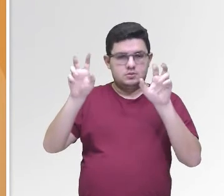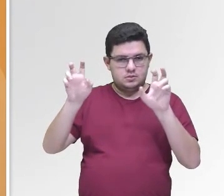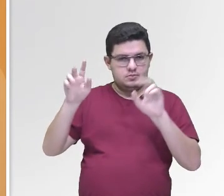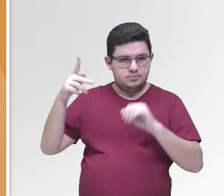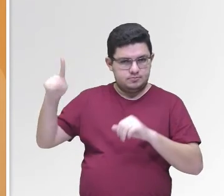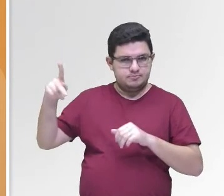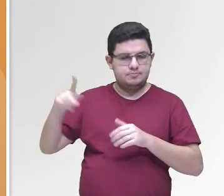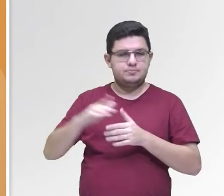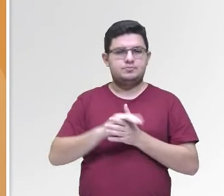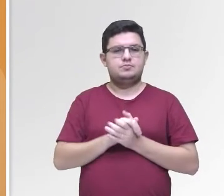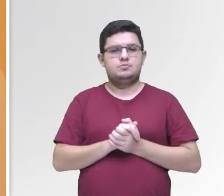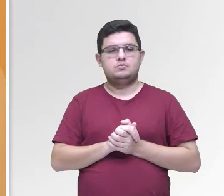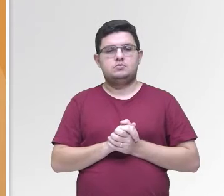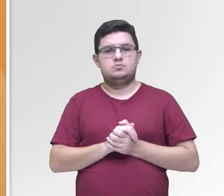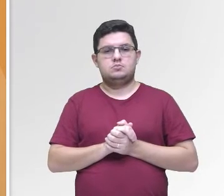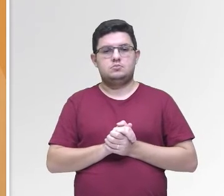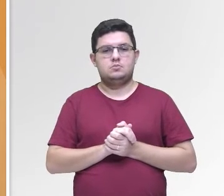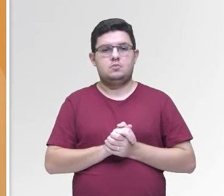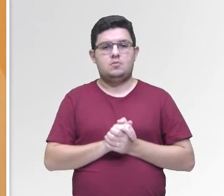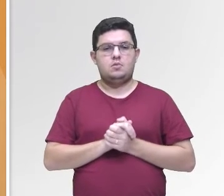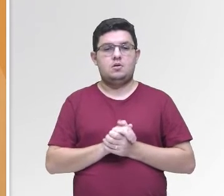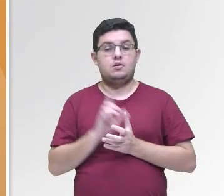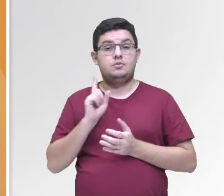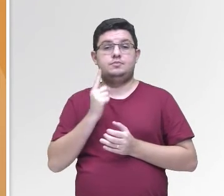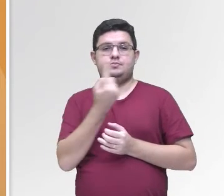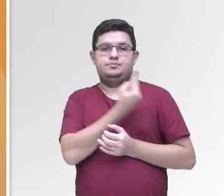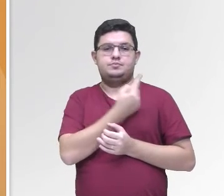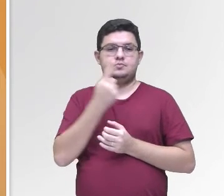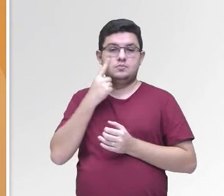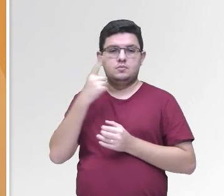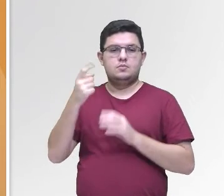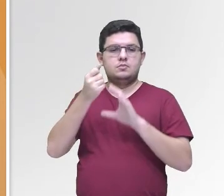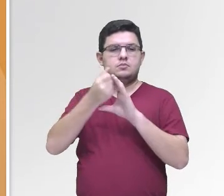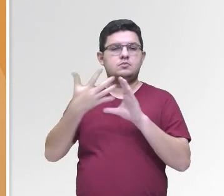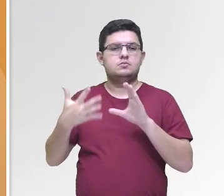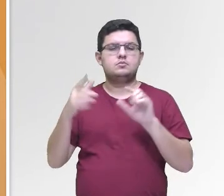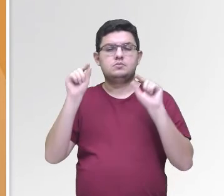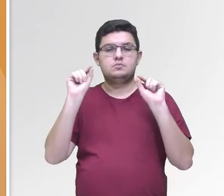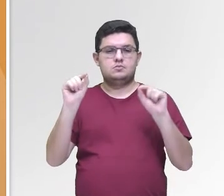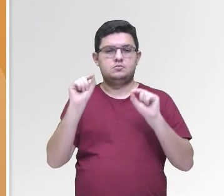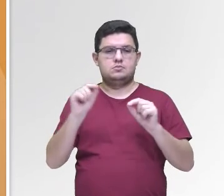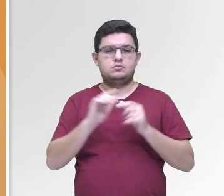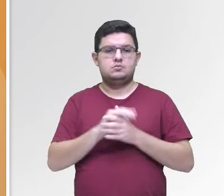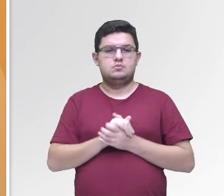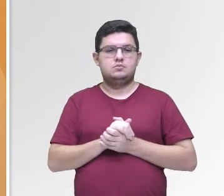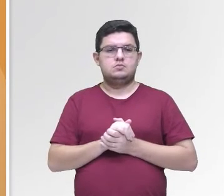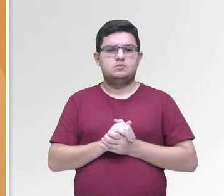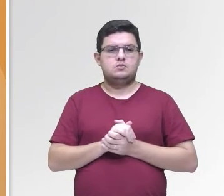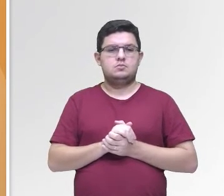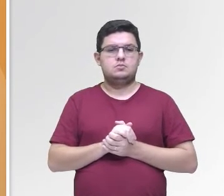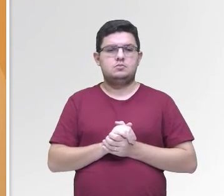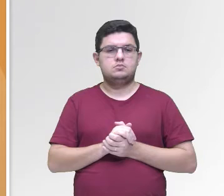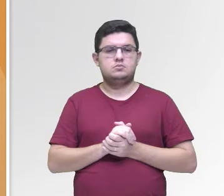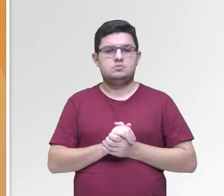keynesianismo. Então, vamos verificar aí as características. Então, gente, esse